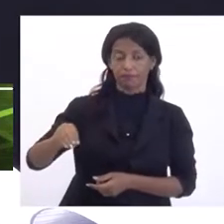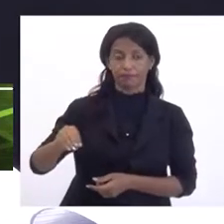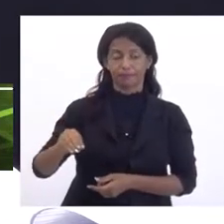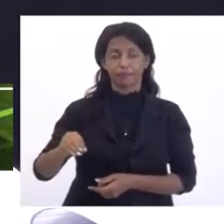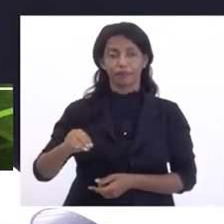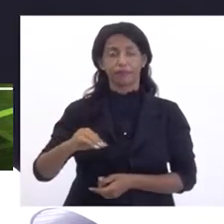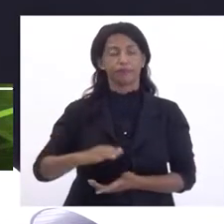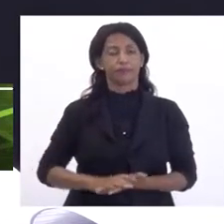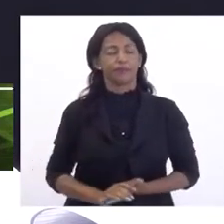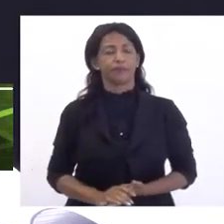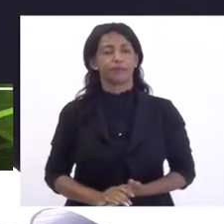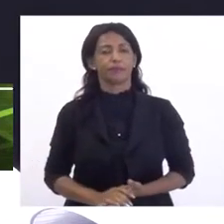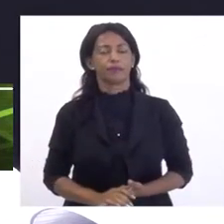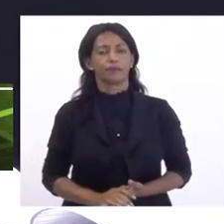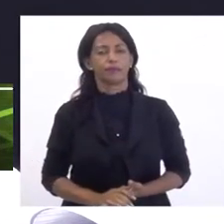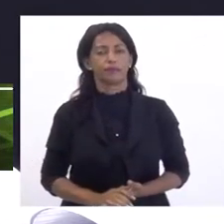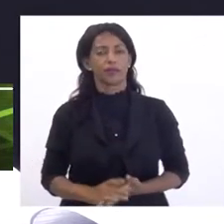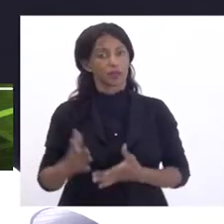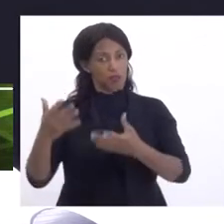Então, dito isso,